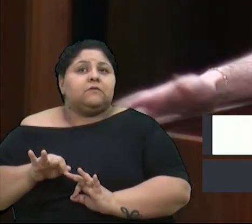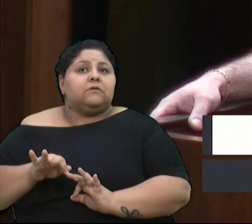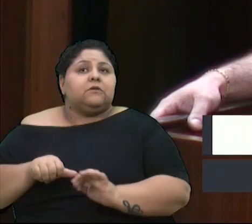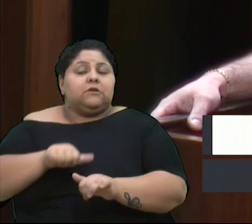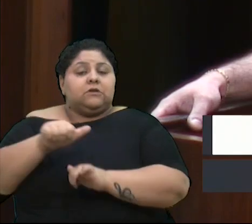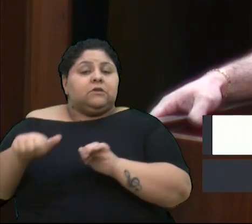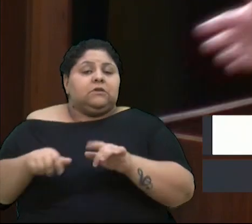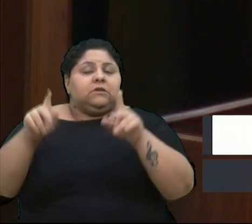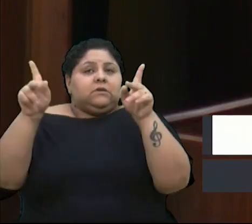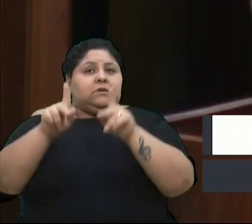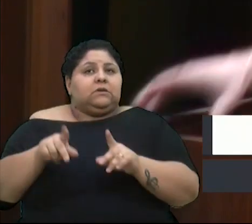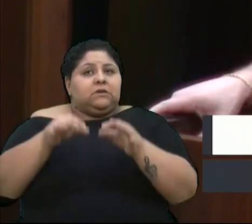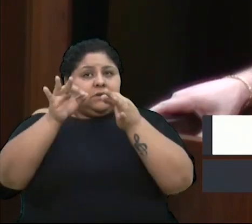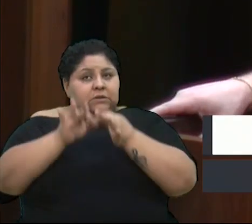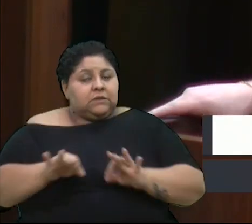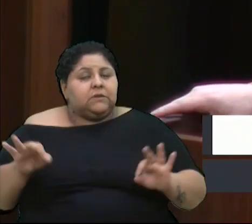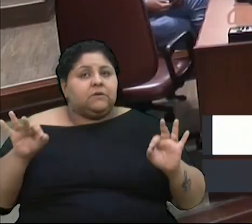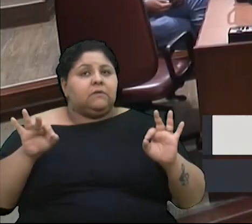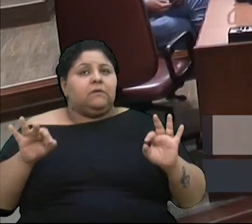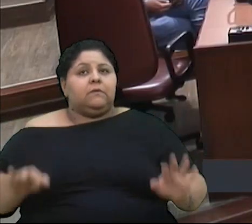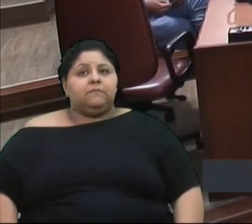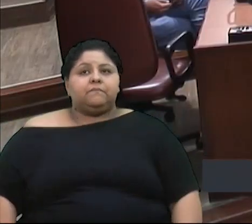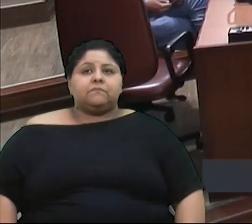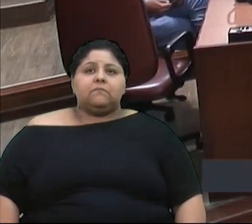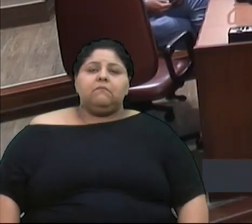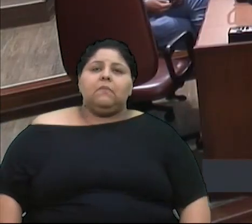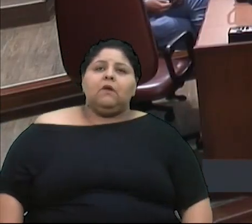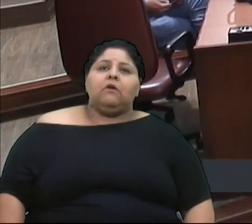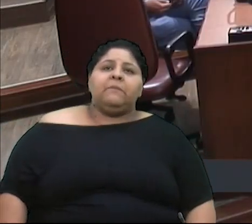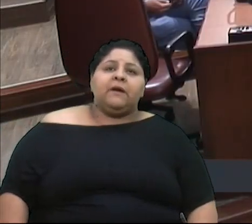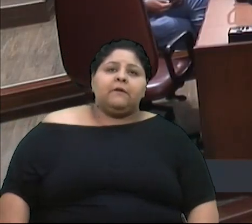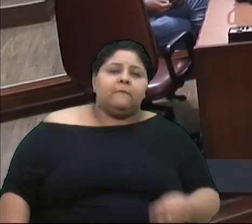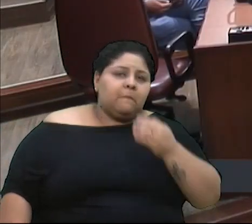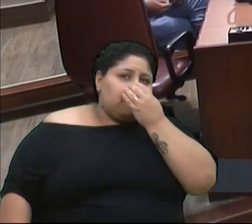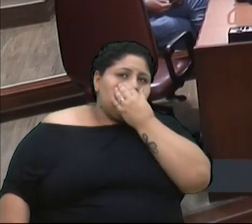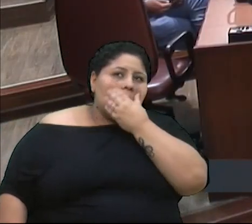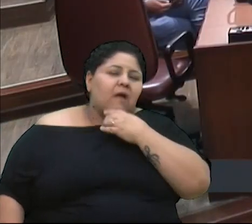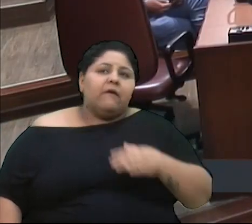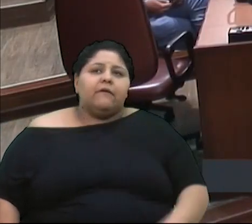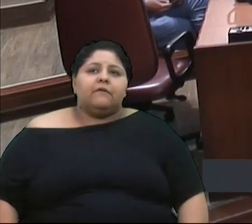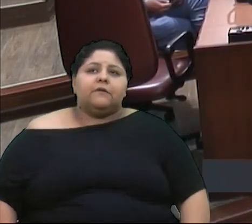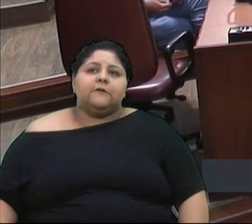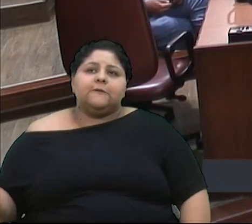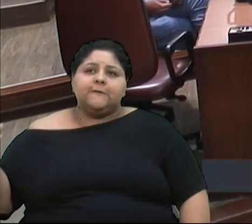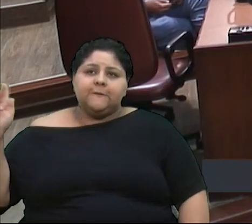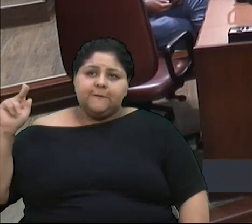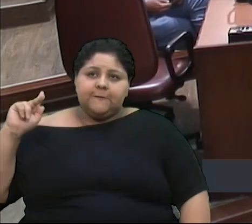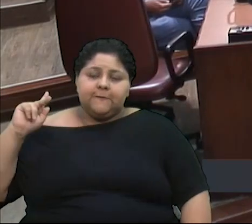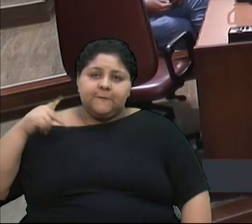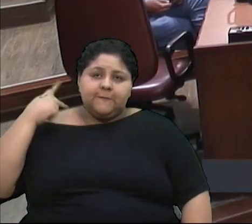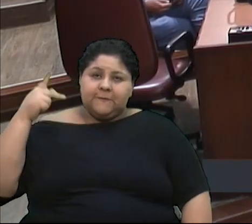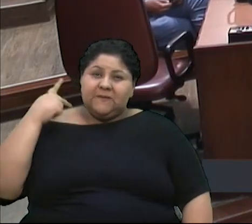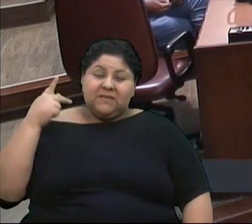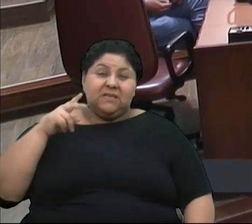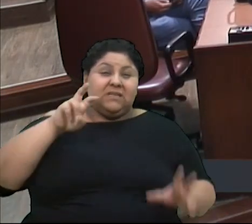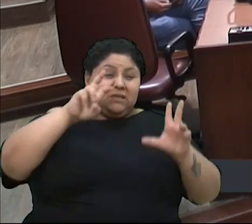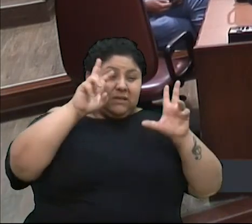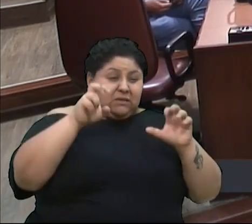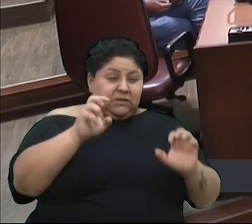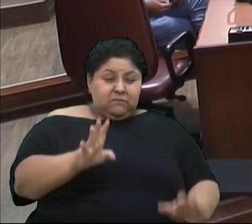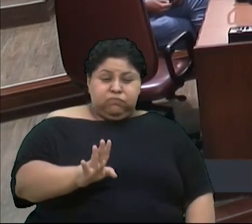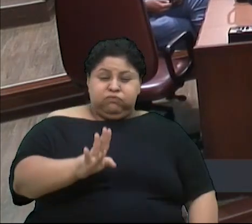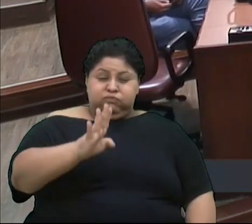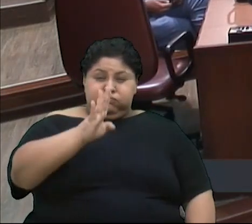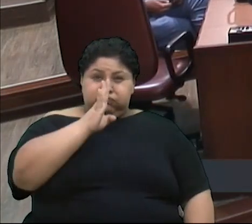É simples. Sua parte, vereador Tati. Vereador Bortola, é um tema que nos deixa, sem dúvida, estarrecidos. A gente sabe